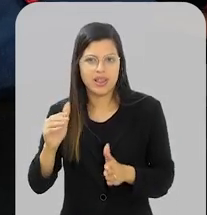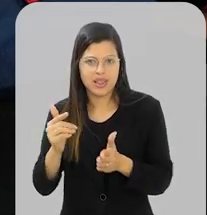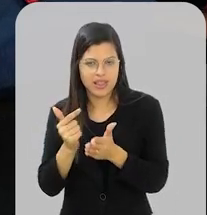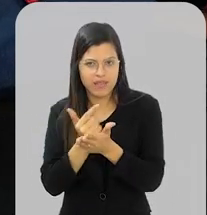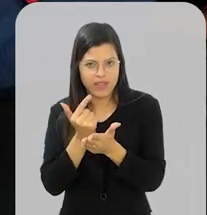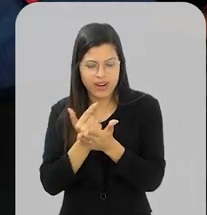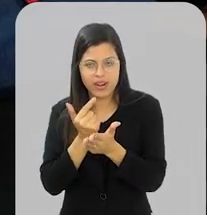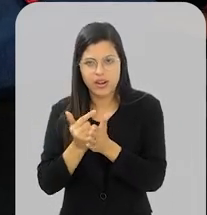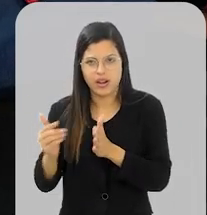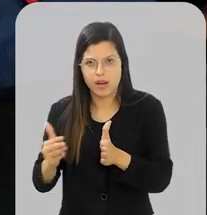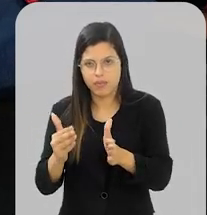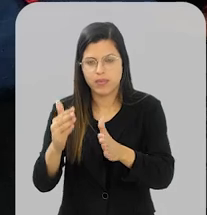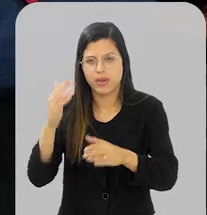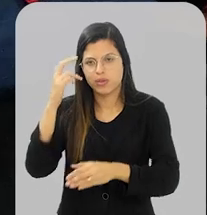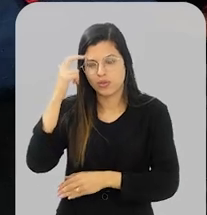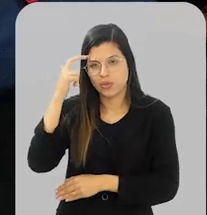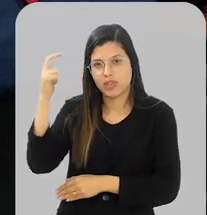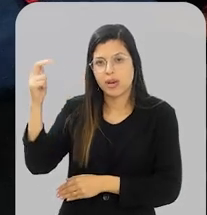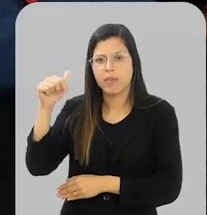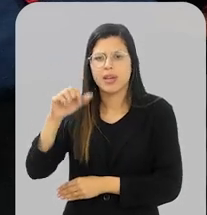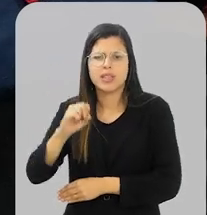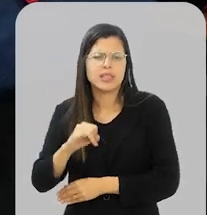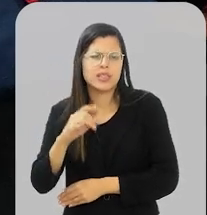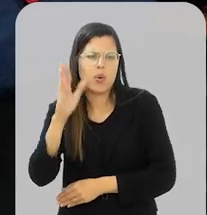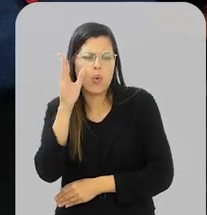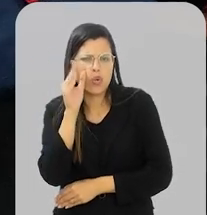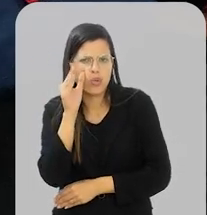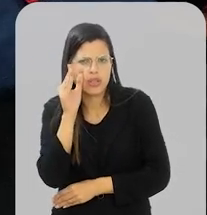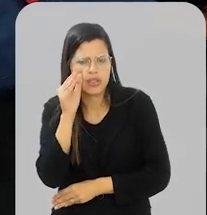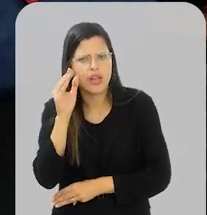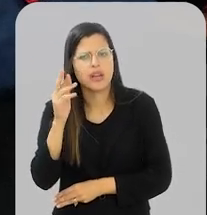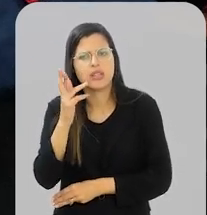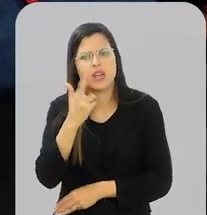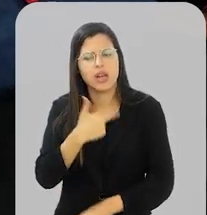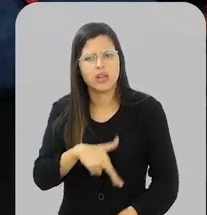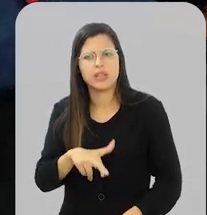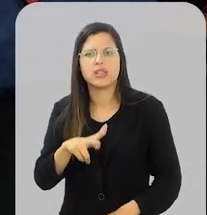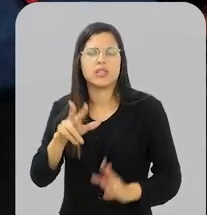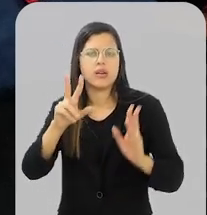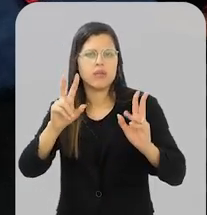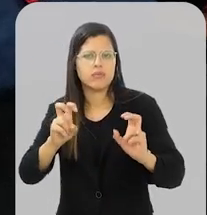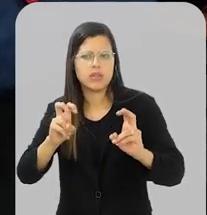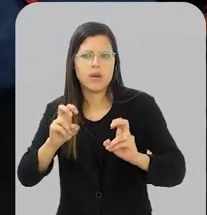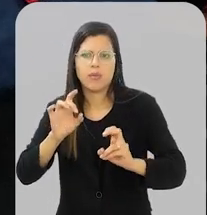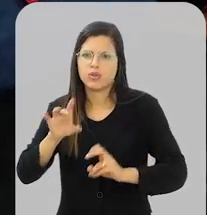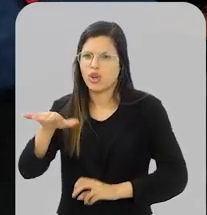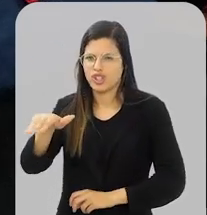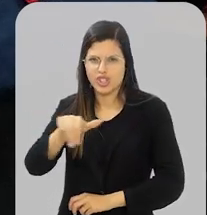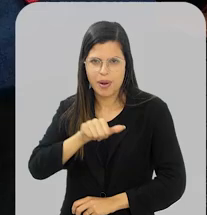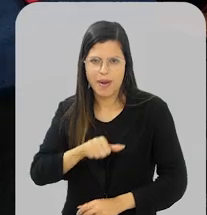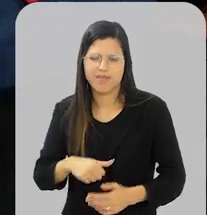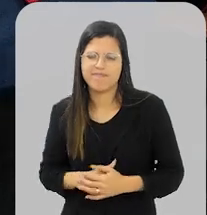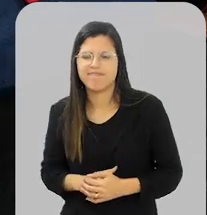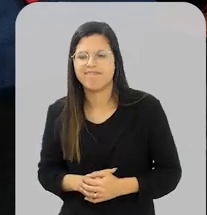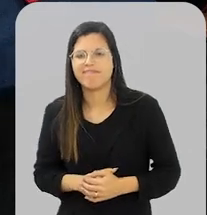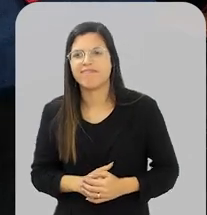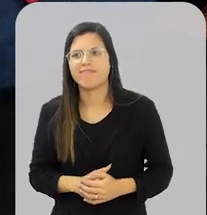@livrariacaminhosdosaber. E se alguém tiver alguma curiosidade de alguma religião, algum tema, é só chamar a gente